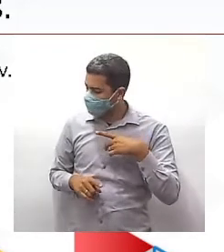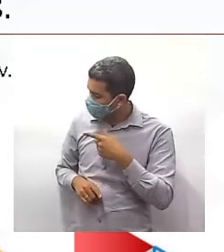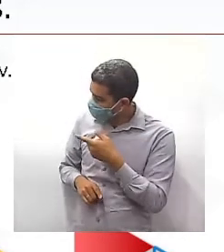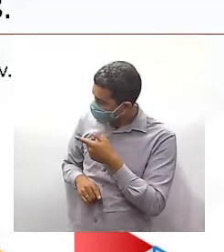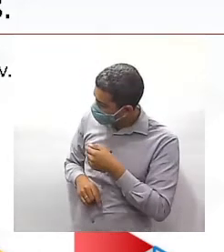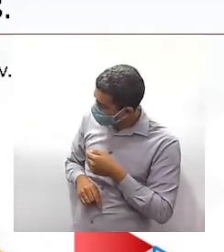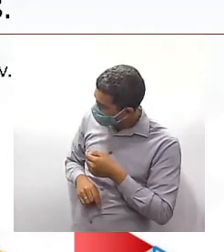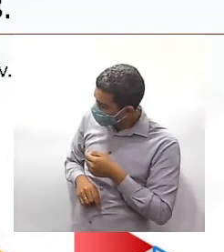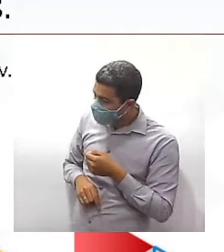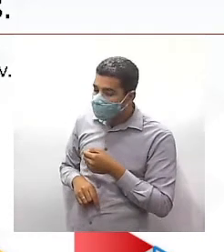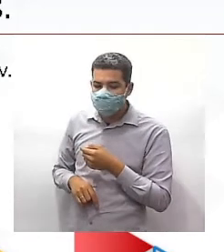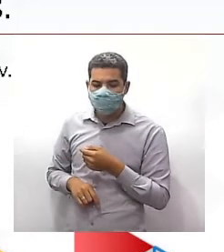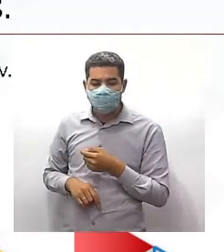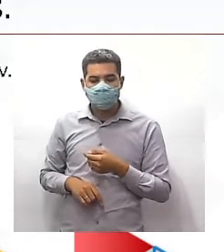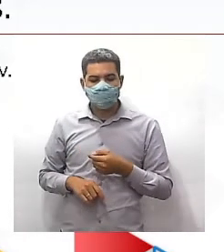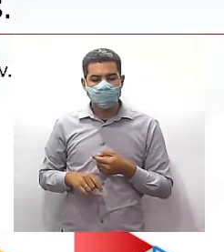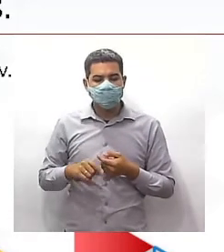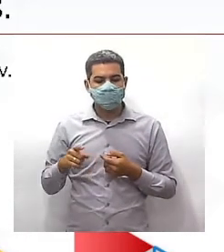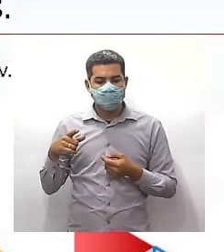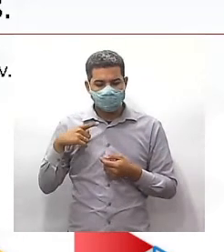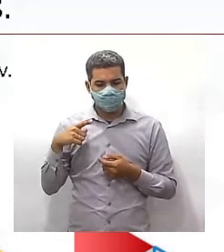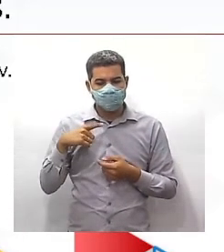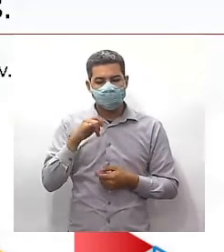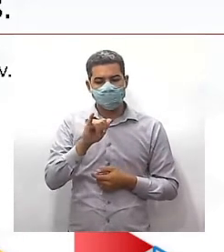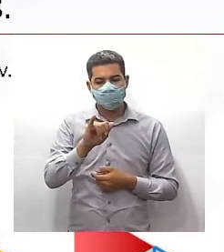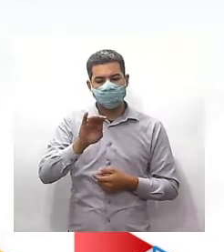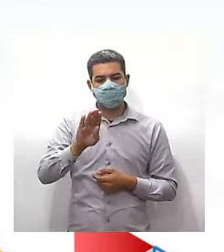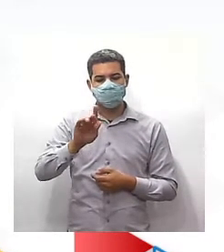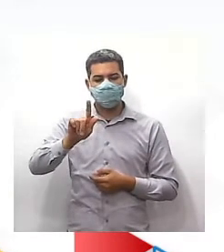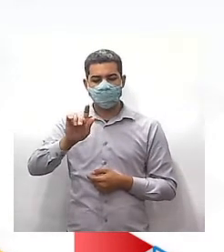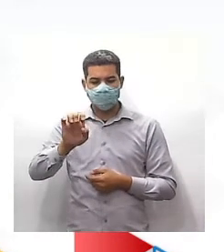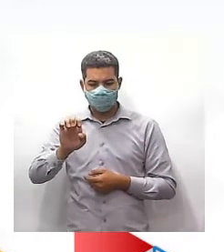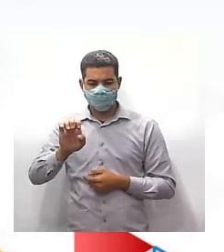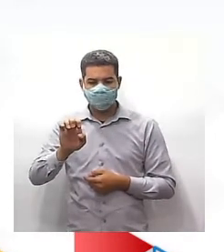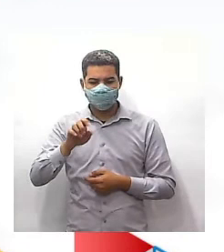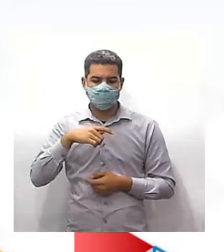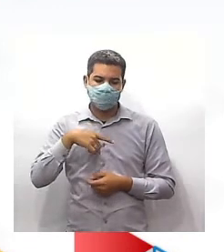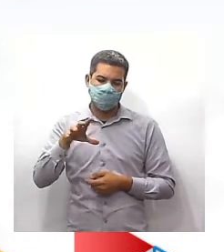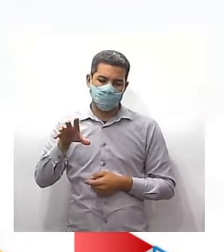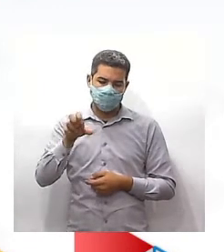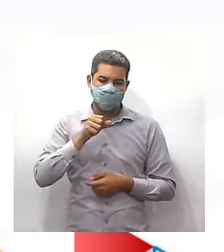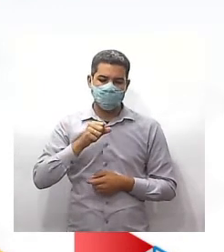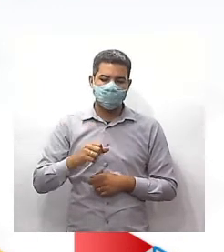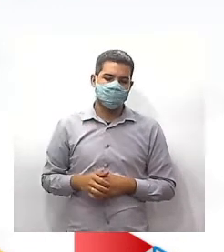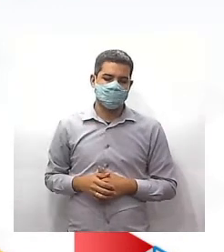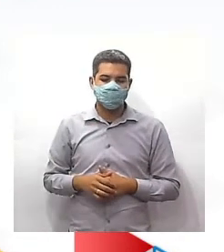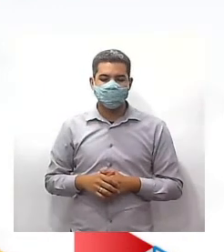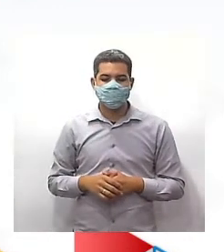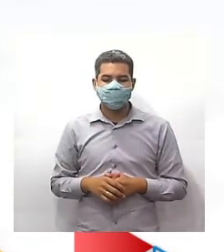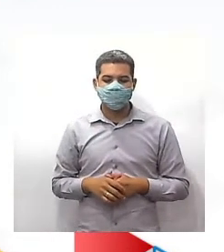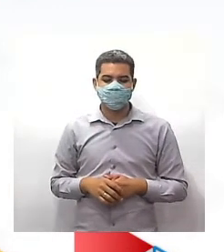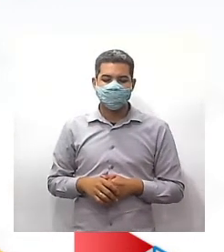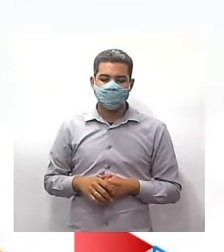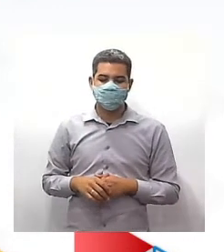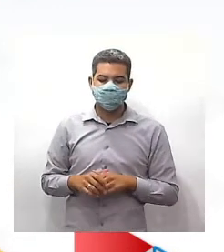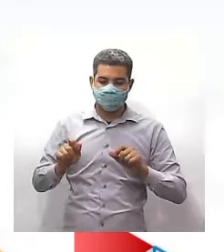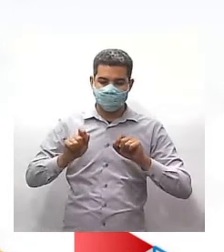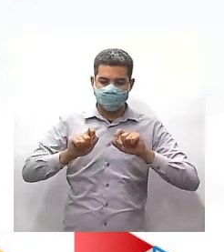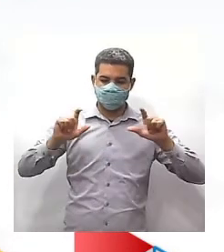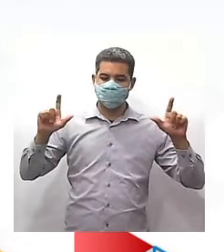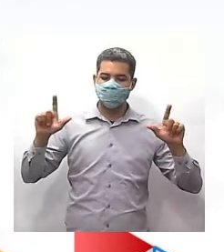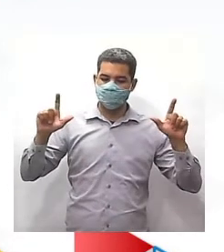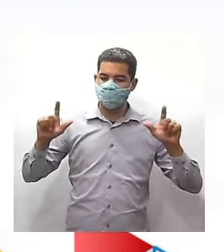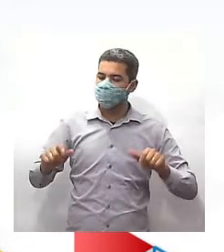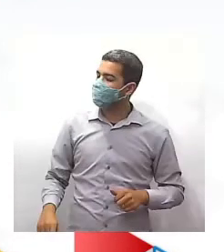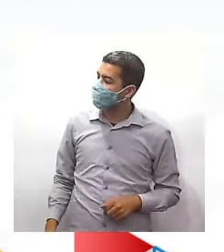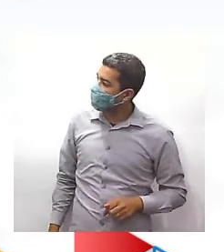representado. Tá disponível isso aí no IBGE. Esse foi o acesso que eu obtive, tá bom? Bem referenciado aí, com base no